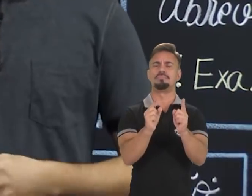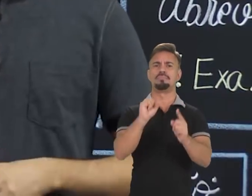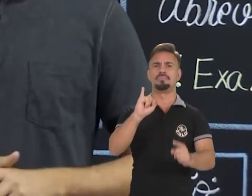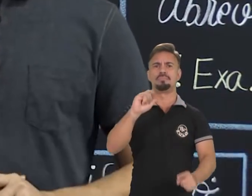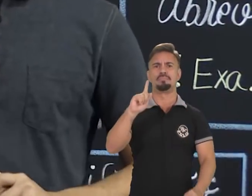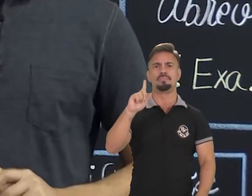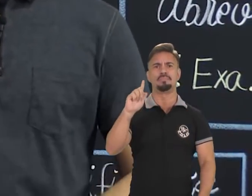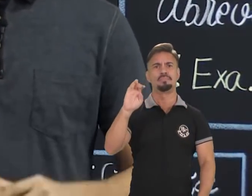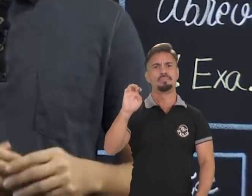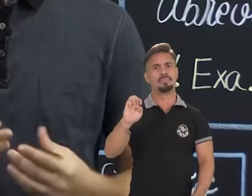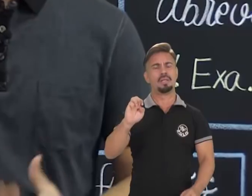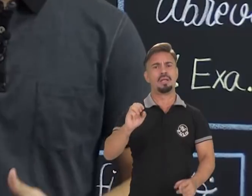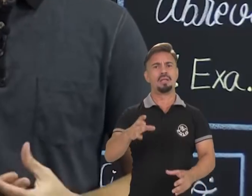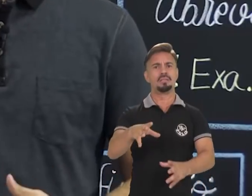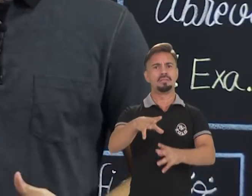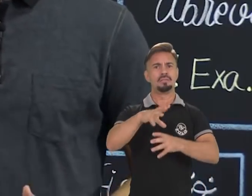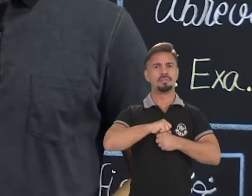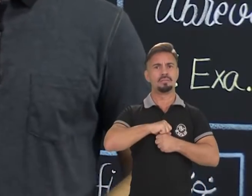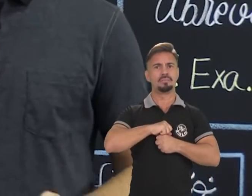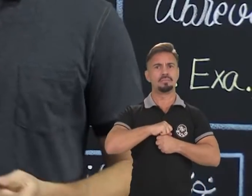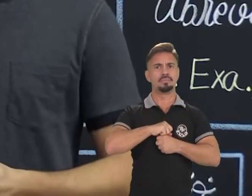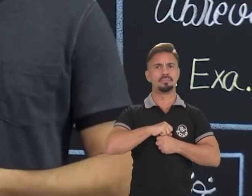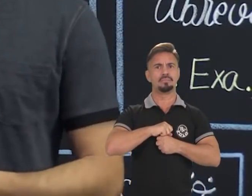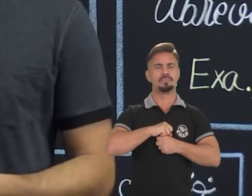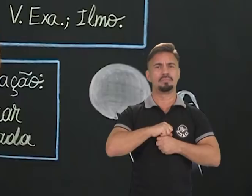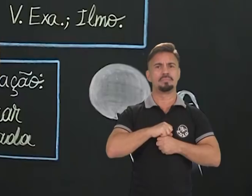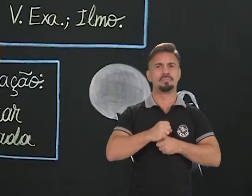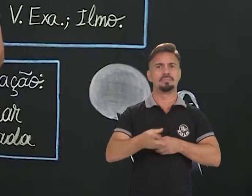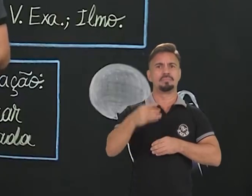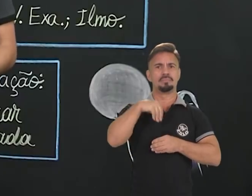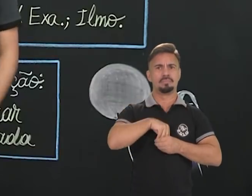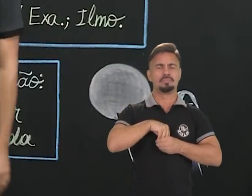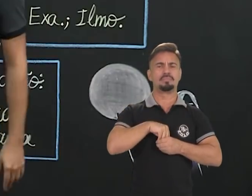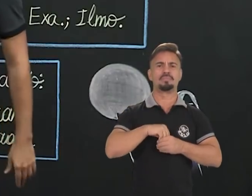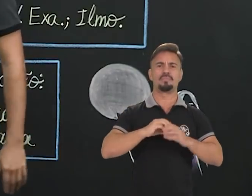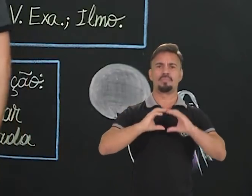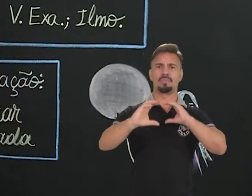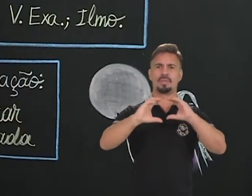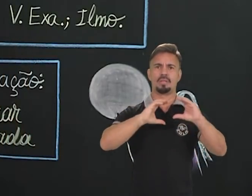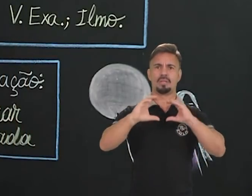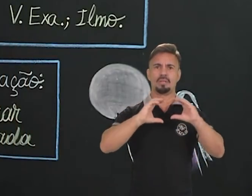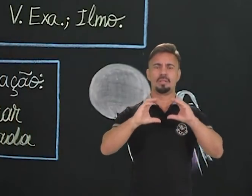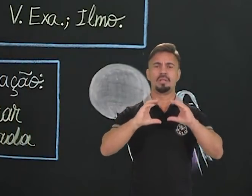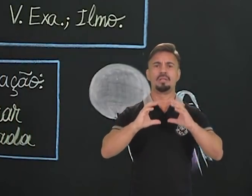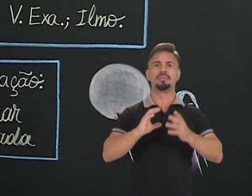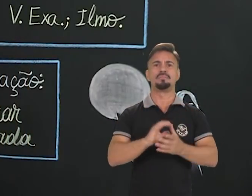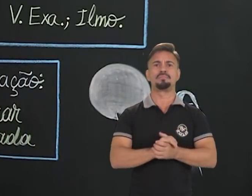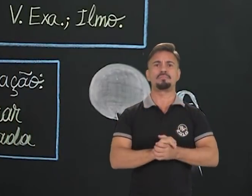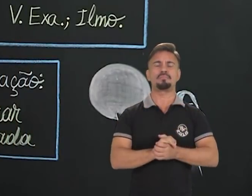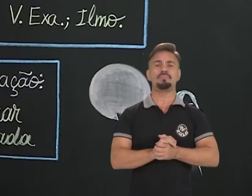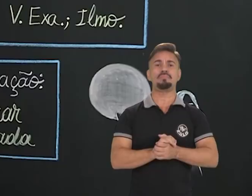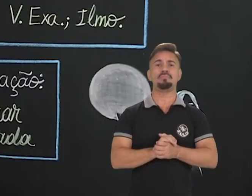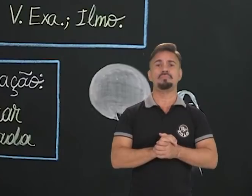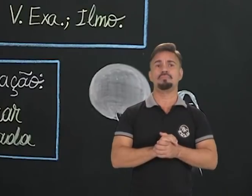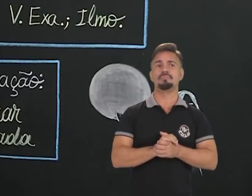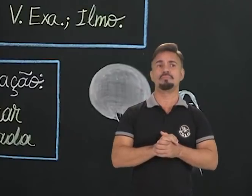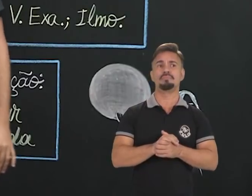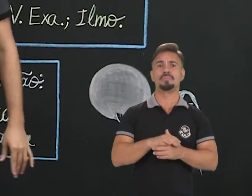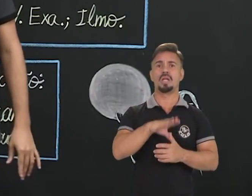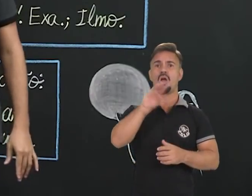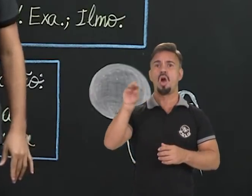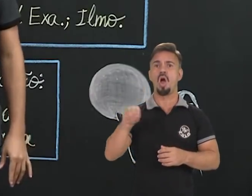IBGE. A gente incorpora essa palavra à nossa comunicação. No caso da comunicação oral,